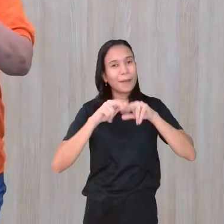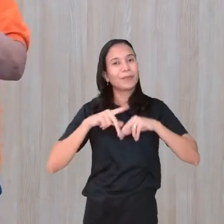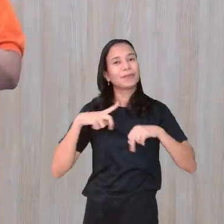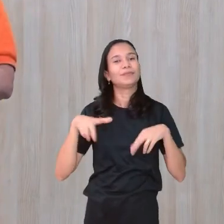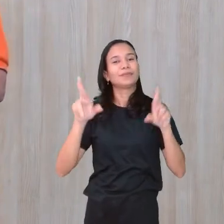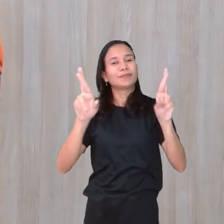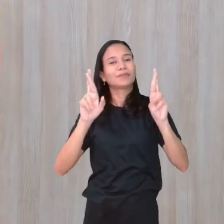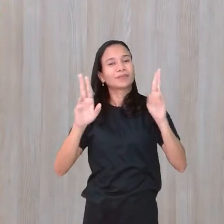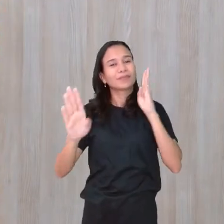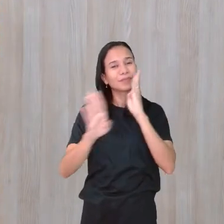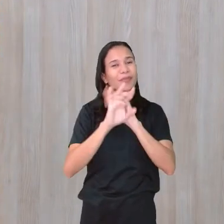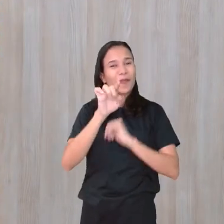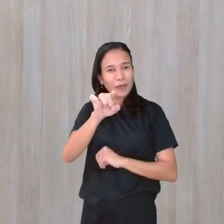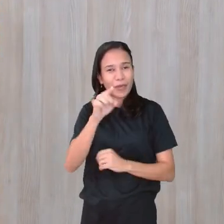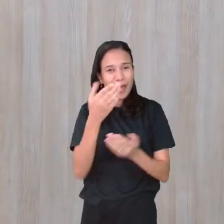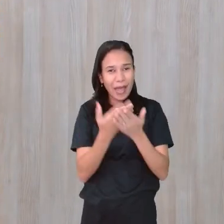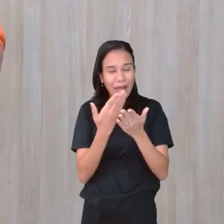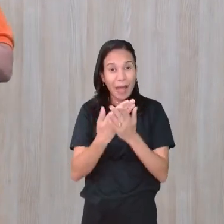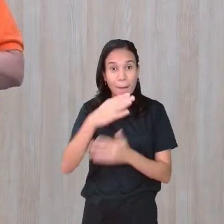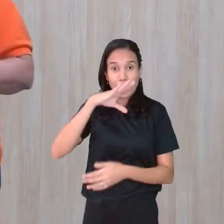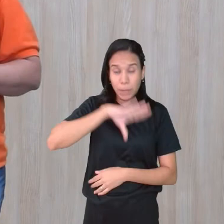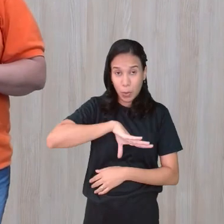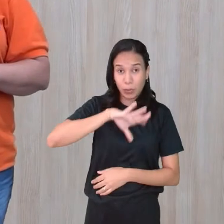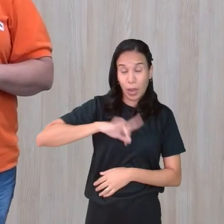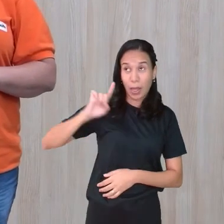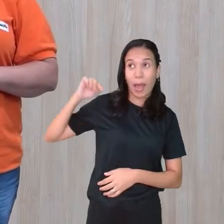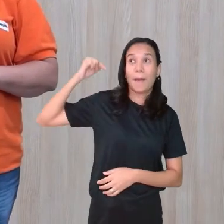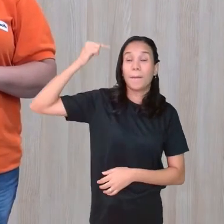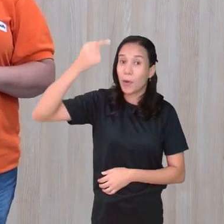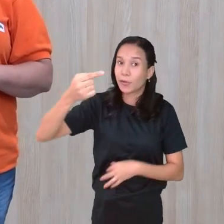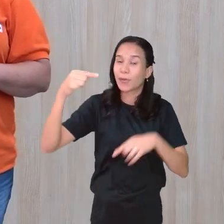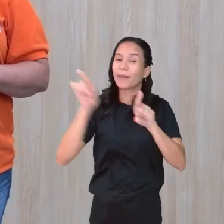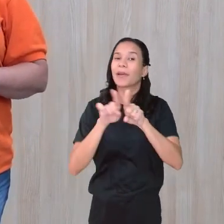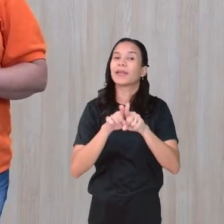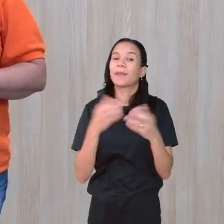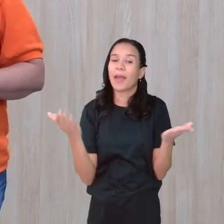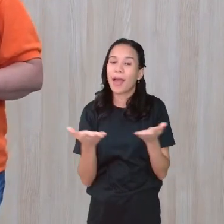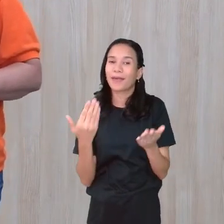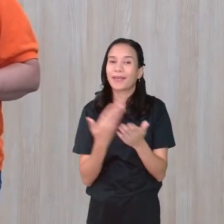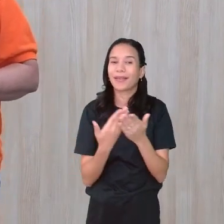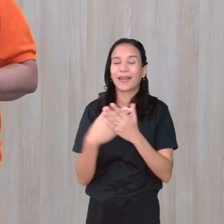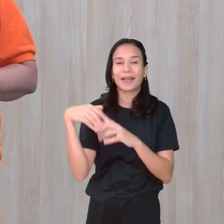espero vocês na aula de língua portuguesa, na próxima aula, mas também na aula de